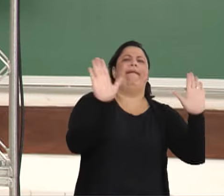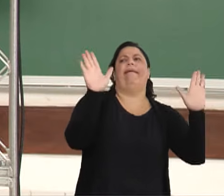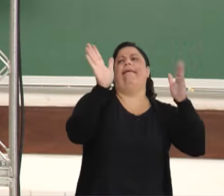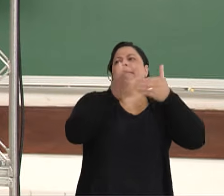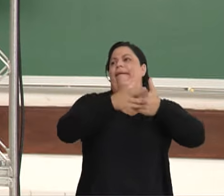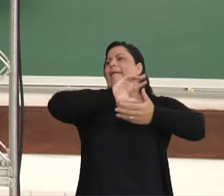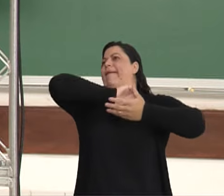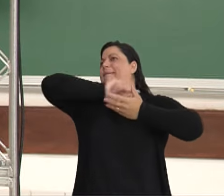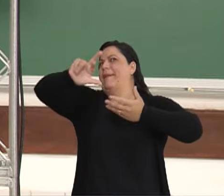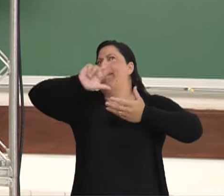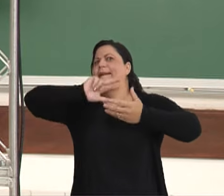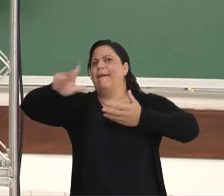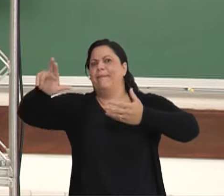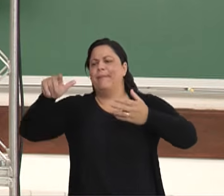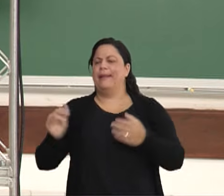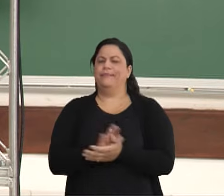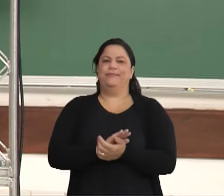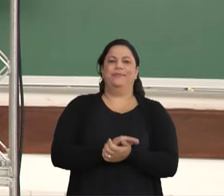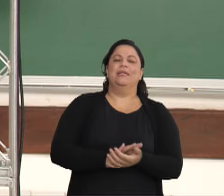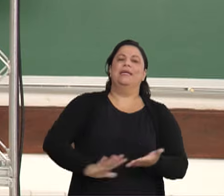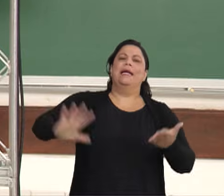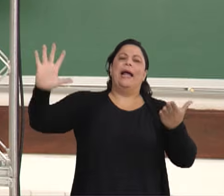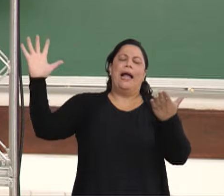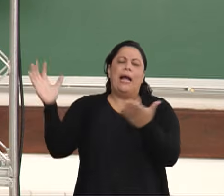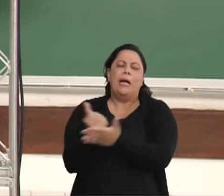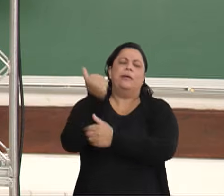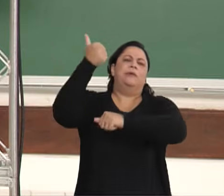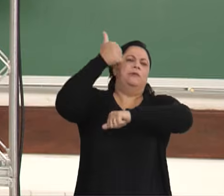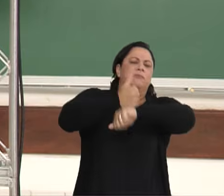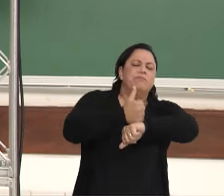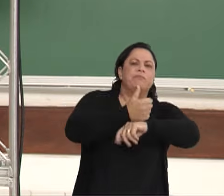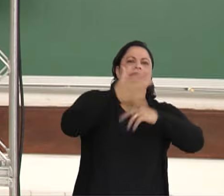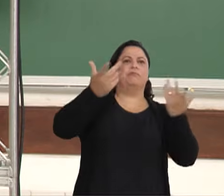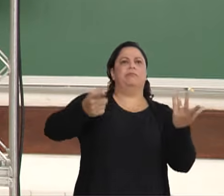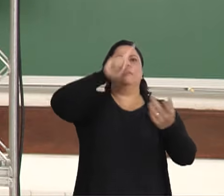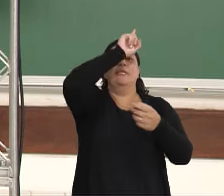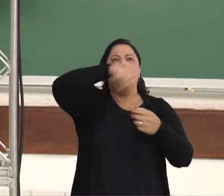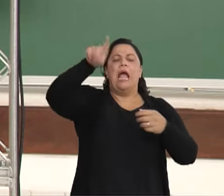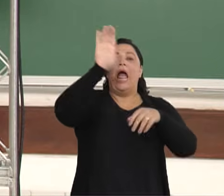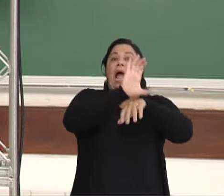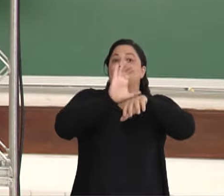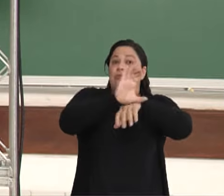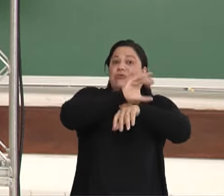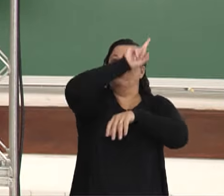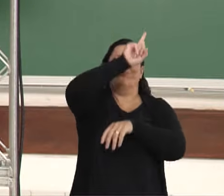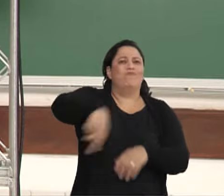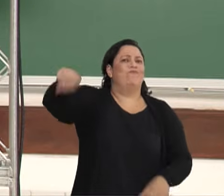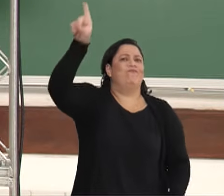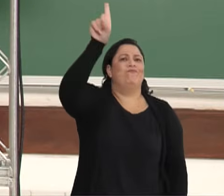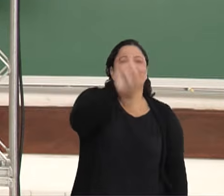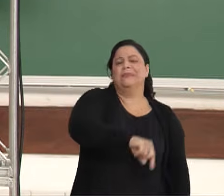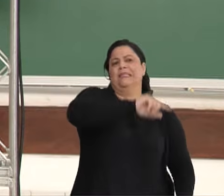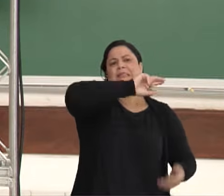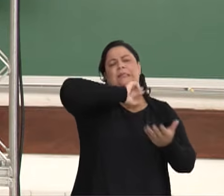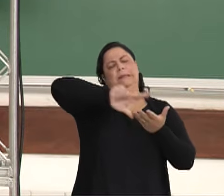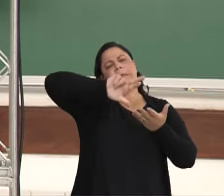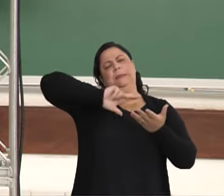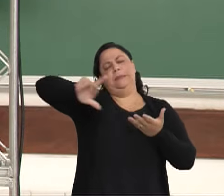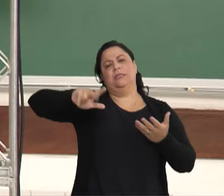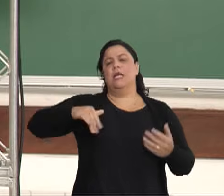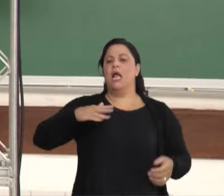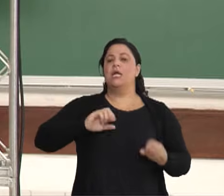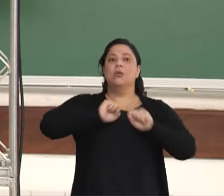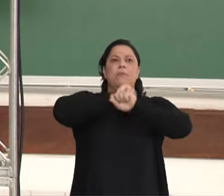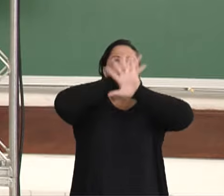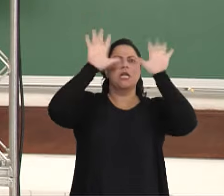está centralizando as decisões nele. Lembra que ele cancelou a Constituição. Então, ele está deixando bem claro: eu tomo